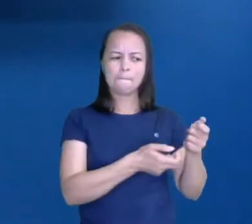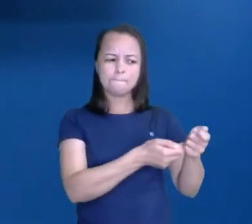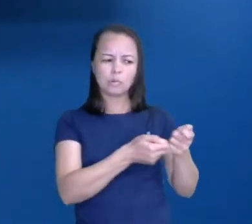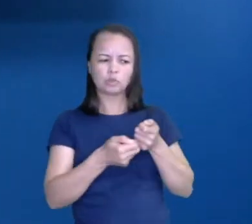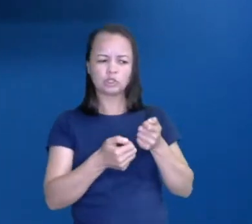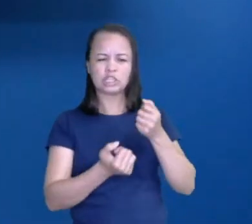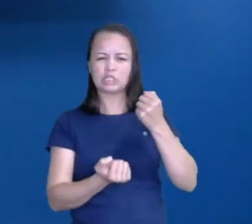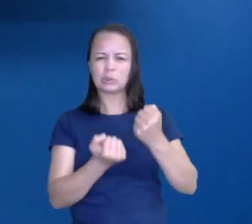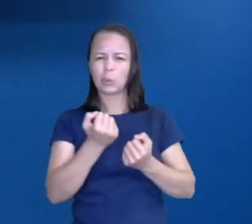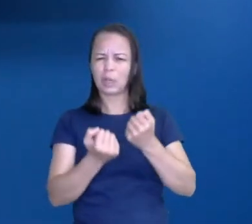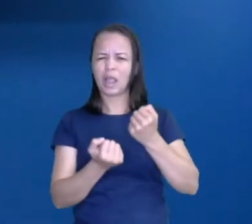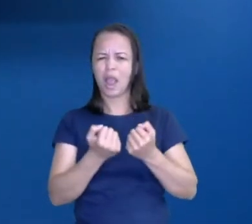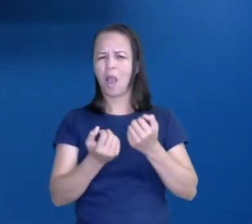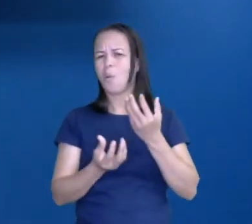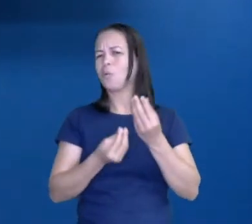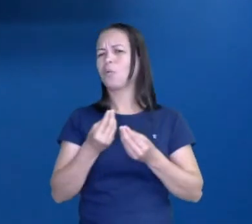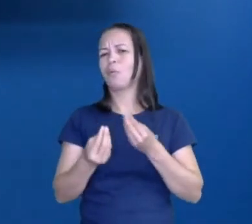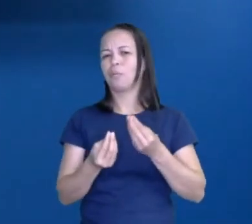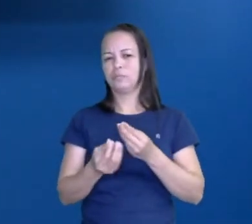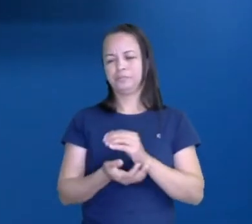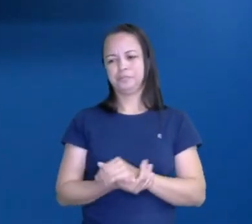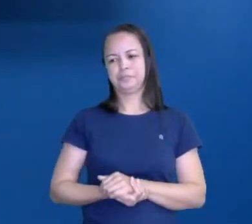O que é que vocês acham?